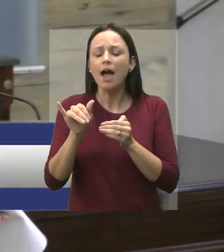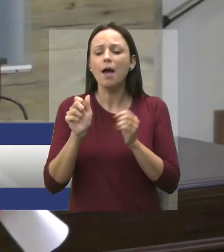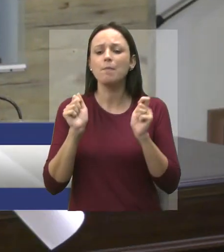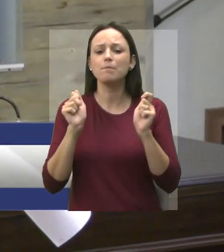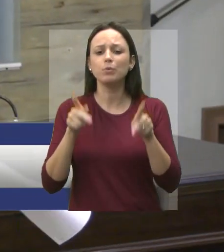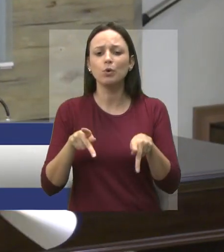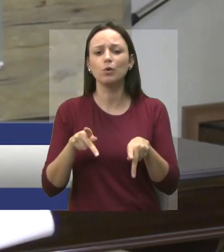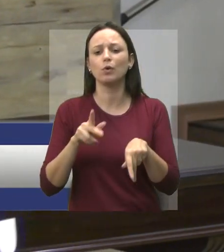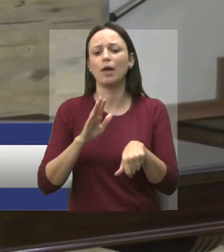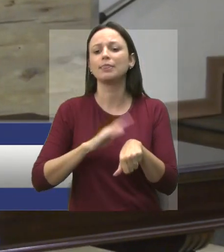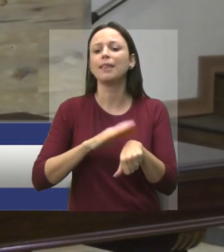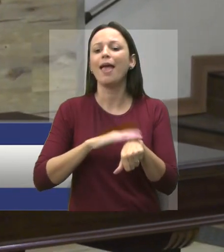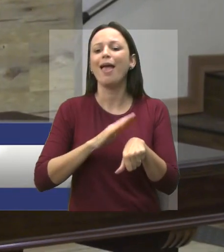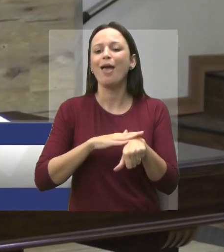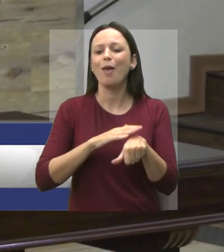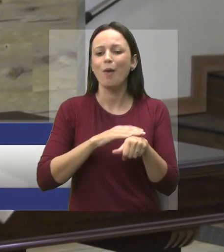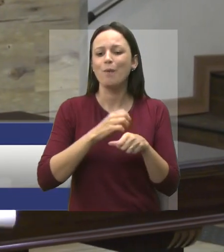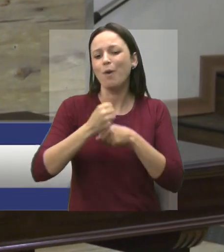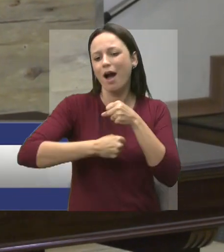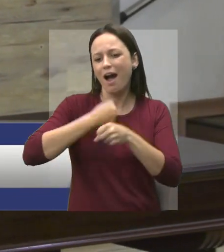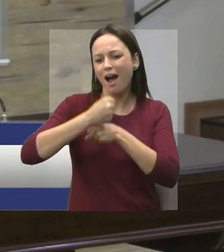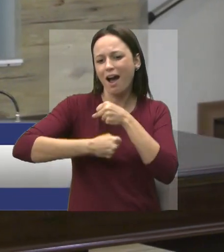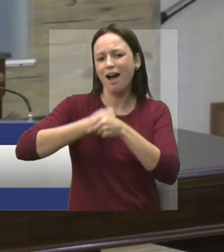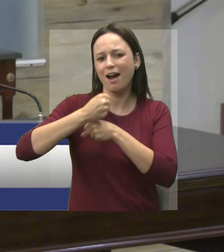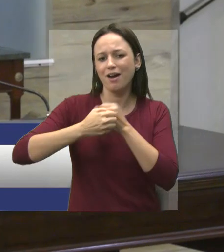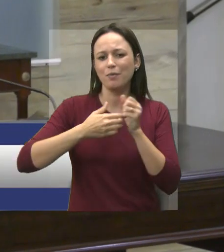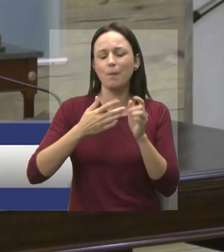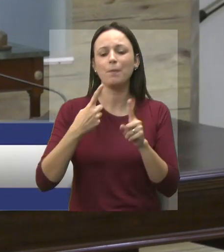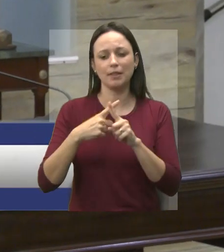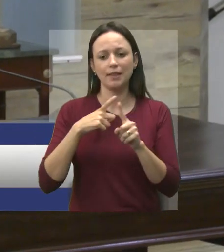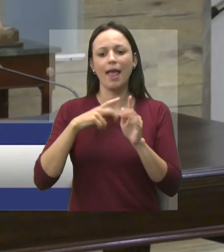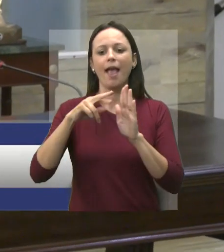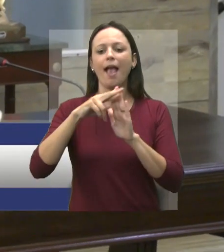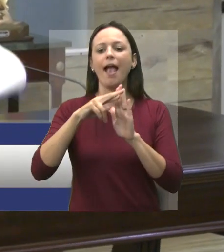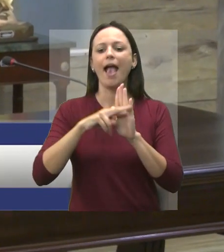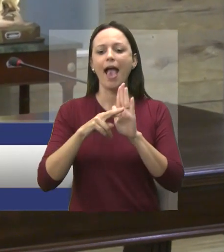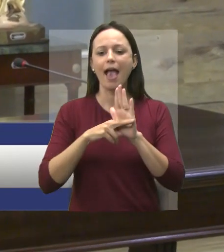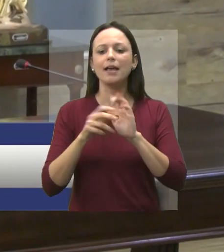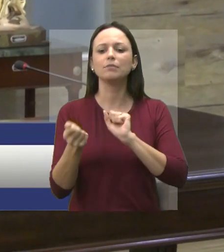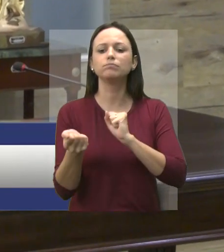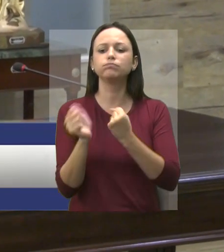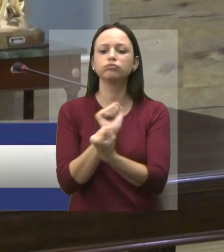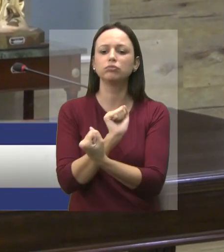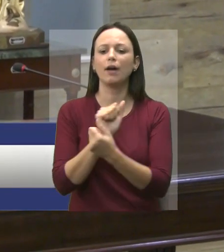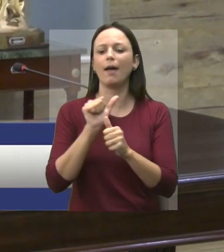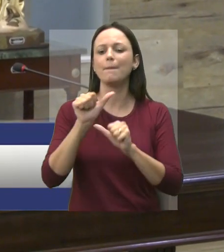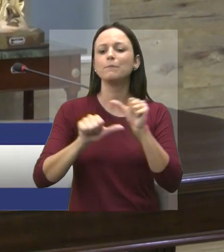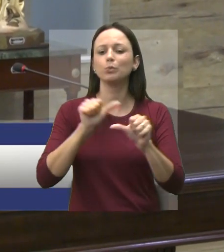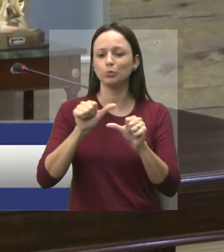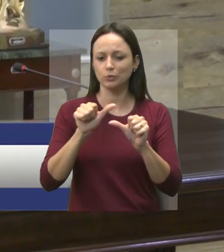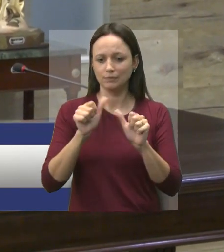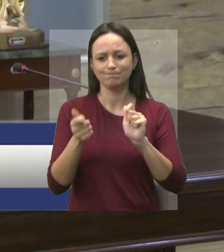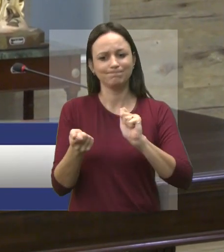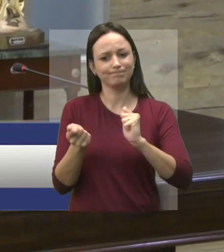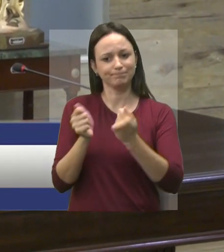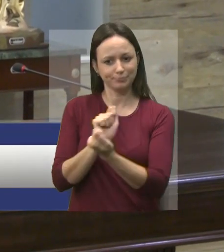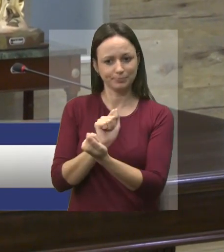por tempo de contribuição, porque vai existir a regra de transição para essas pessoas, tá?